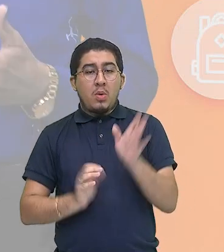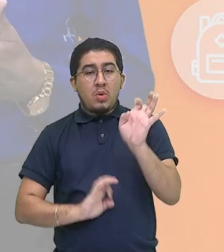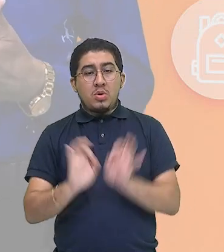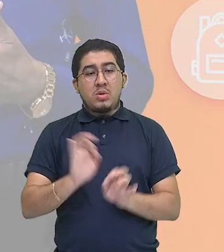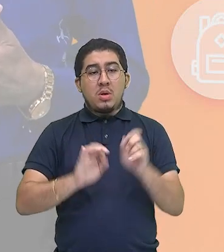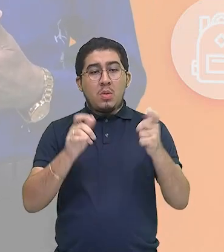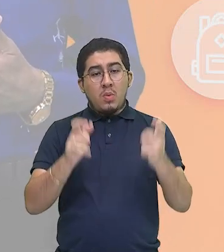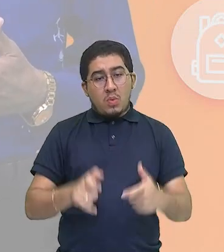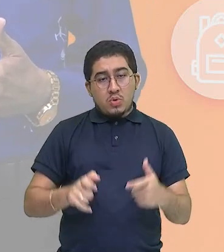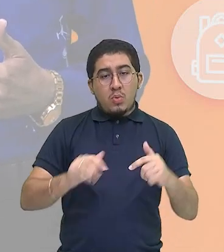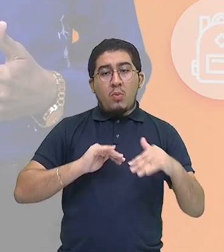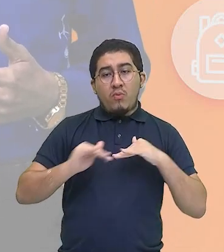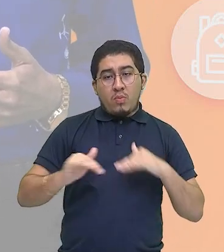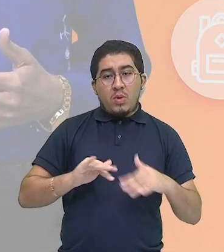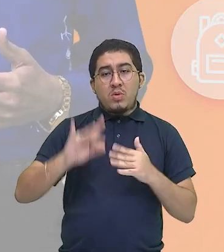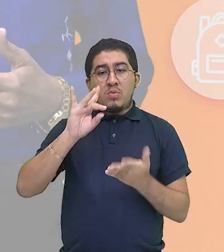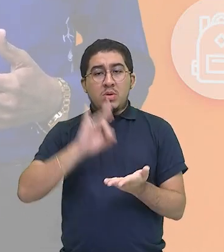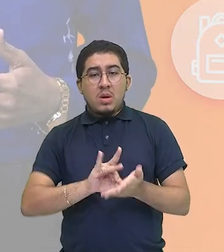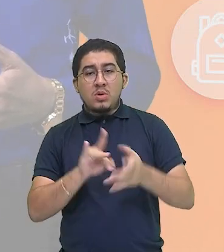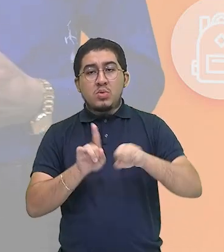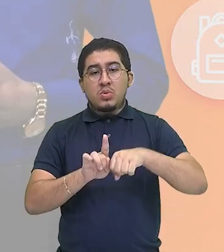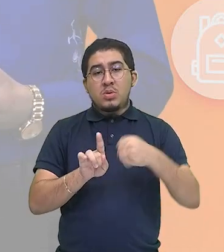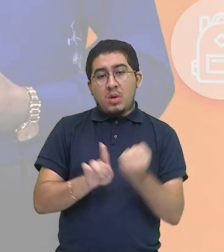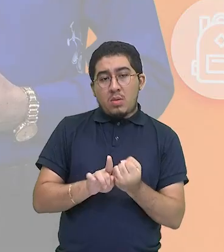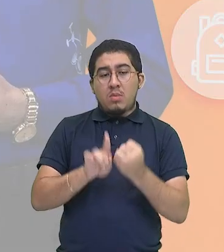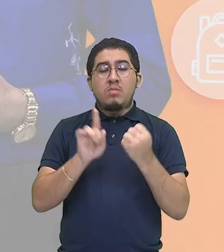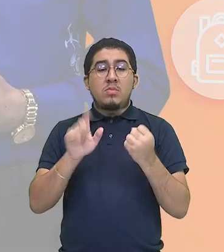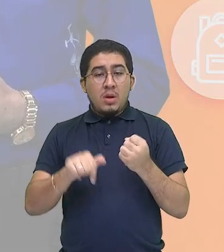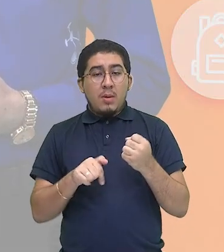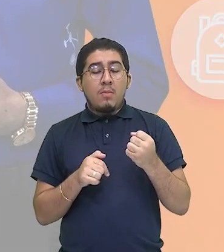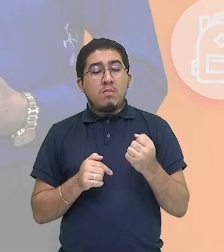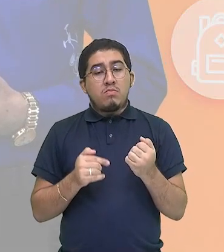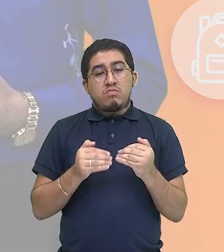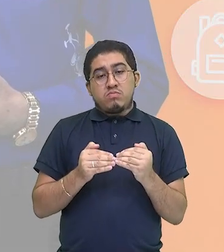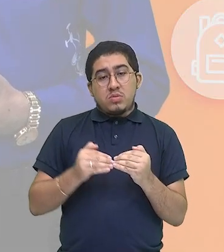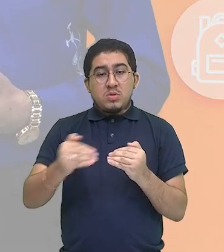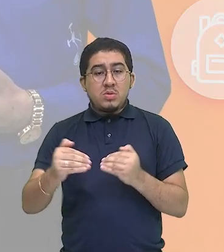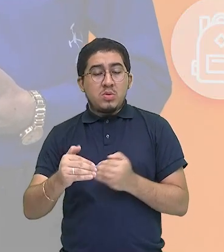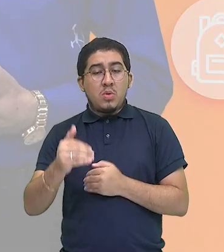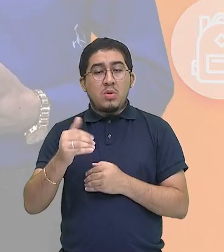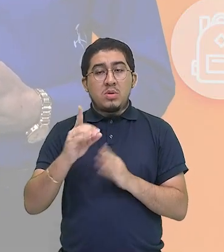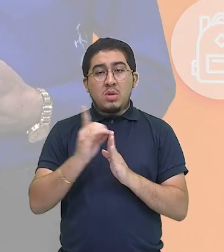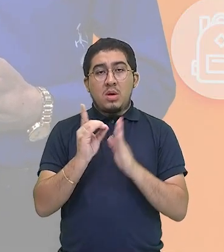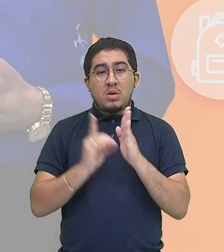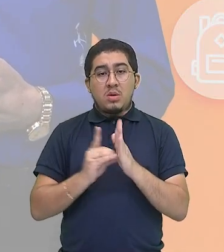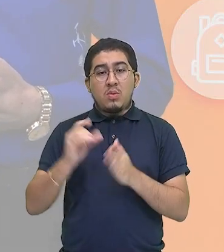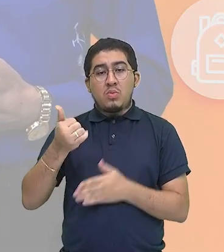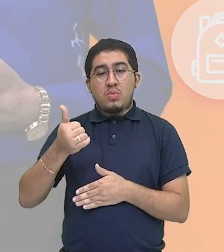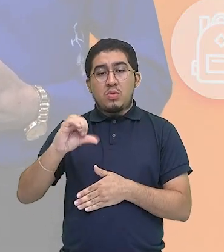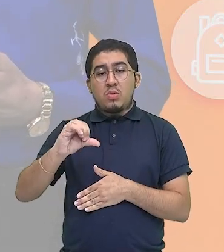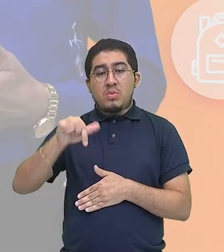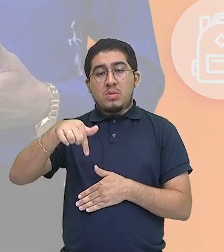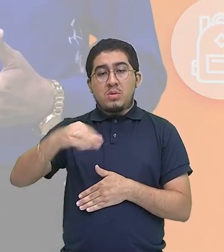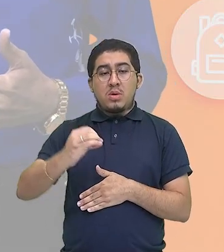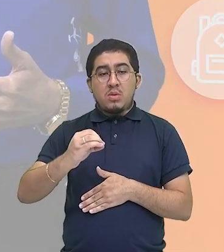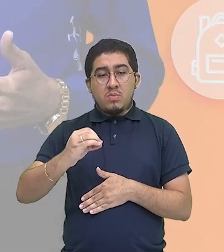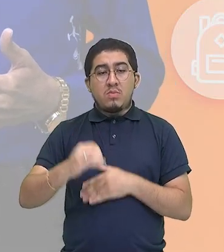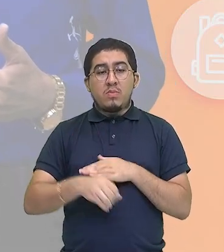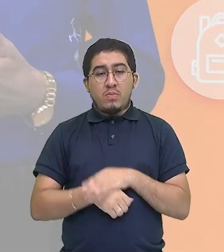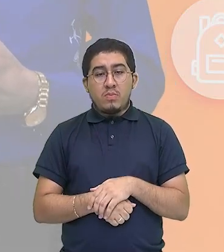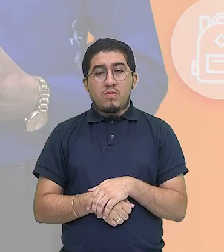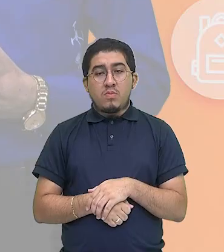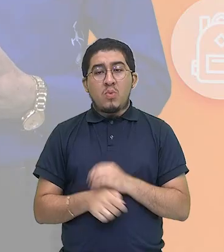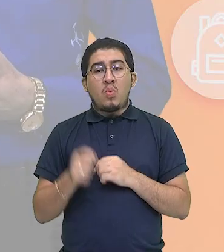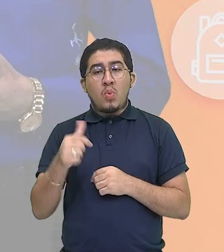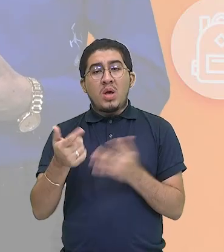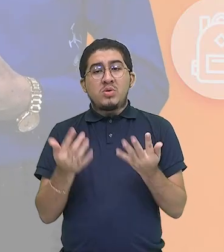articular como movimento social organizado a partir da década de 1970, ou seja, quase